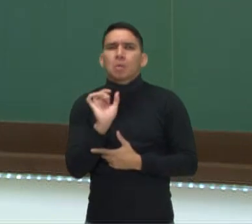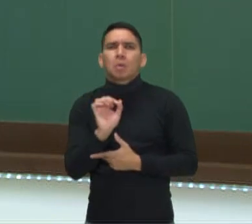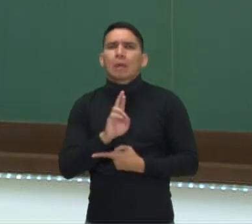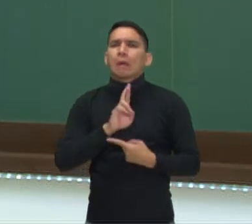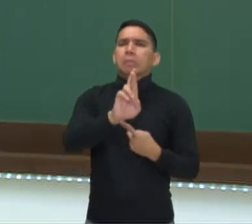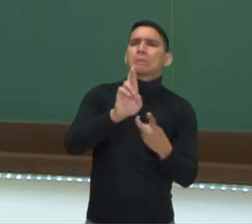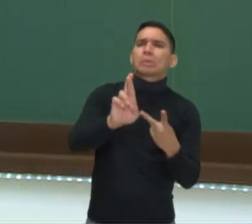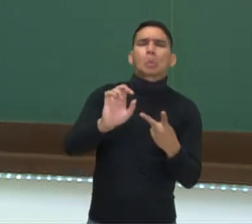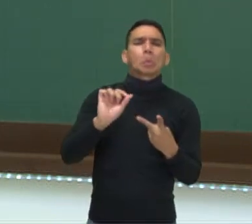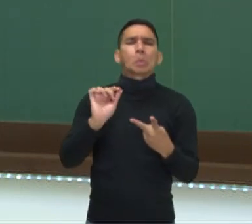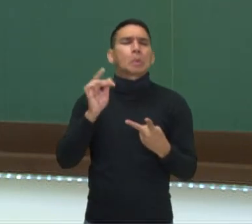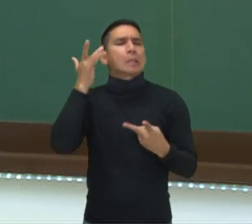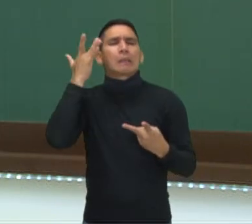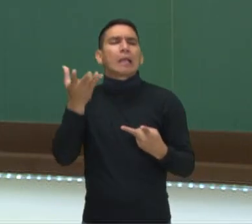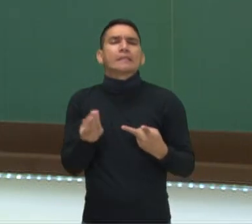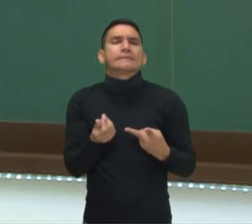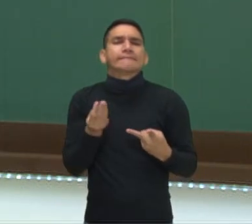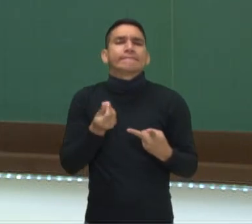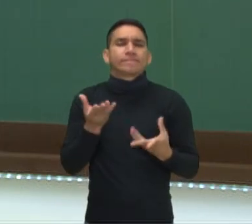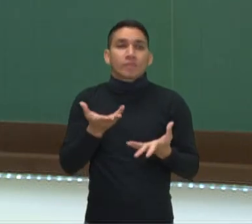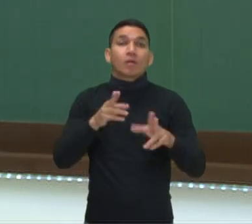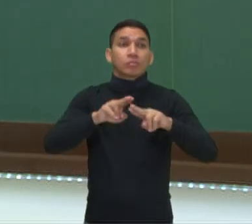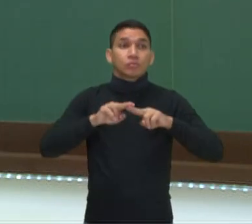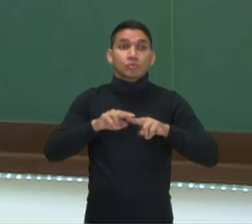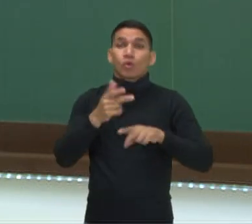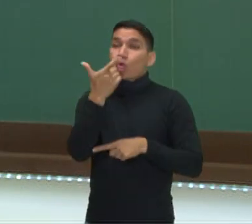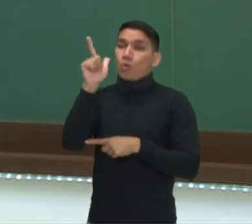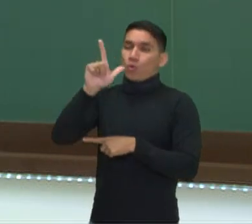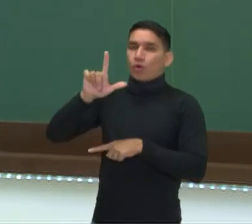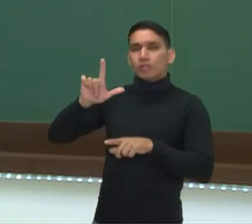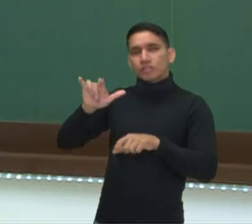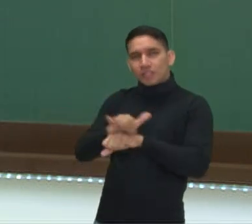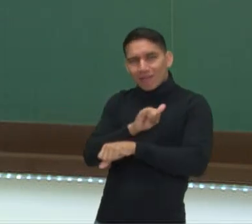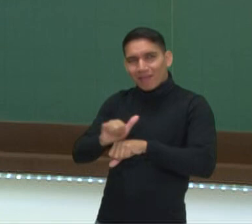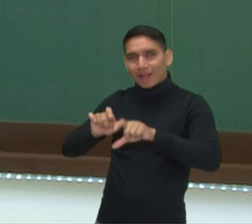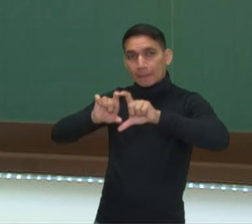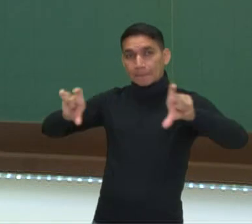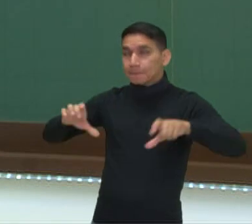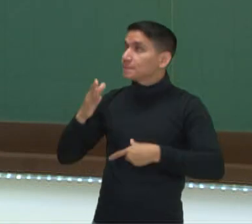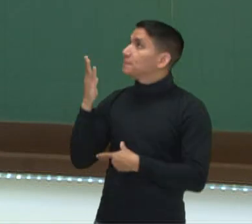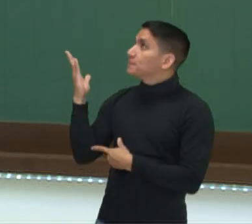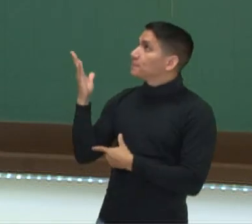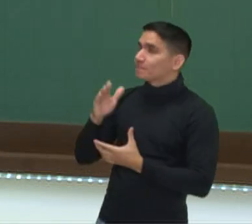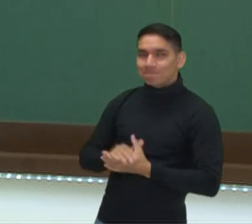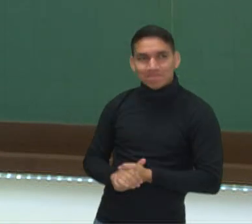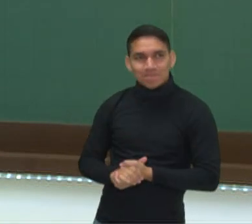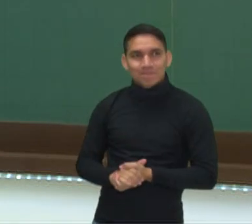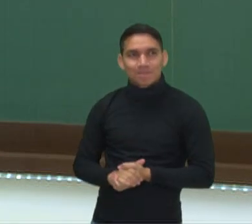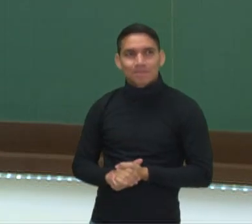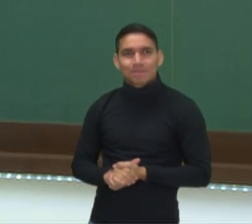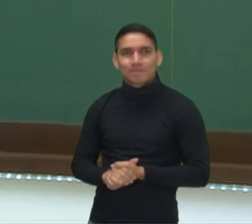não sei quem elas são. Então, nós vamos usar as coordenadas do vértice. As coordenadas